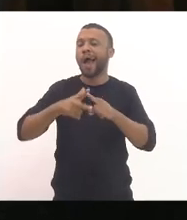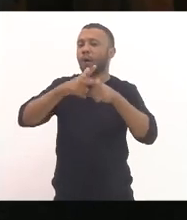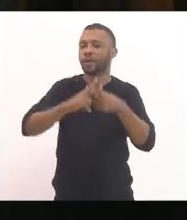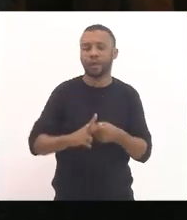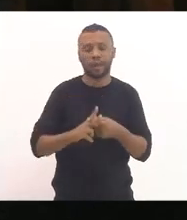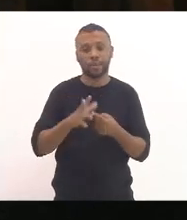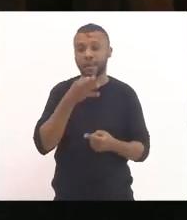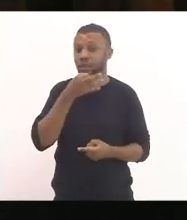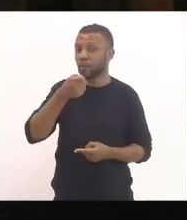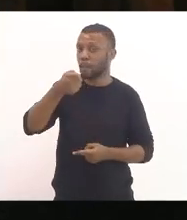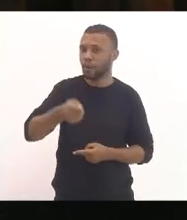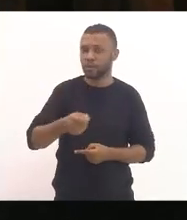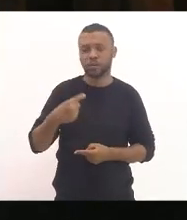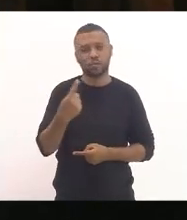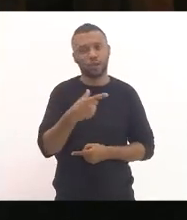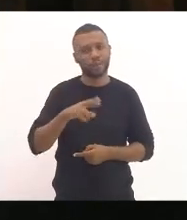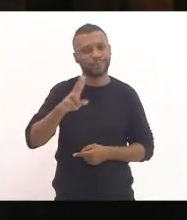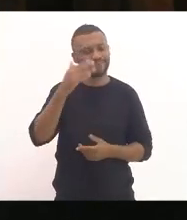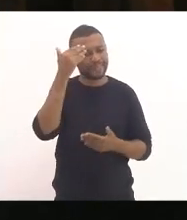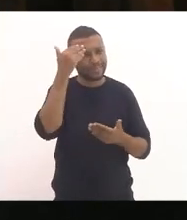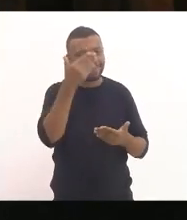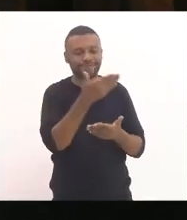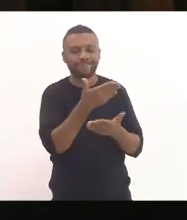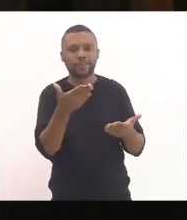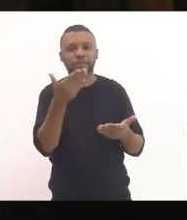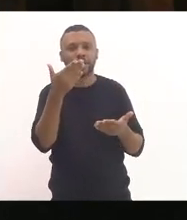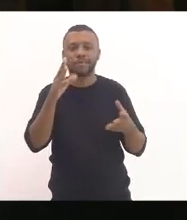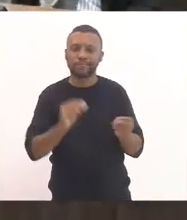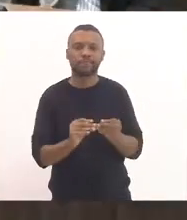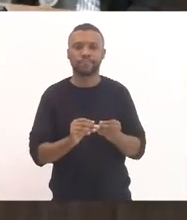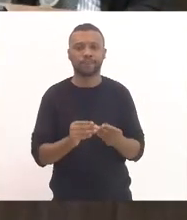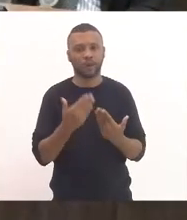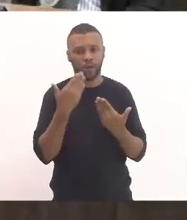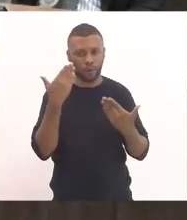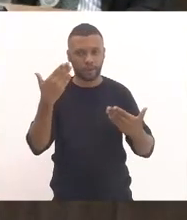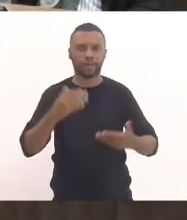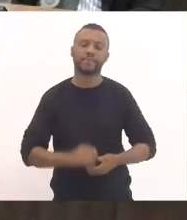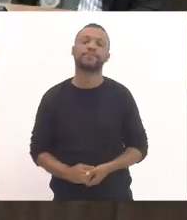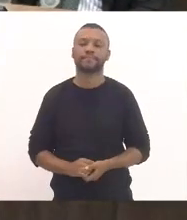posição do Onde comprar nós agradecemos a todos obrigado